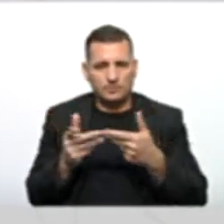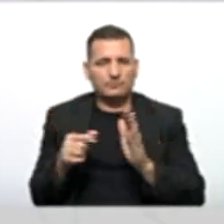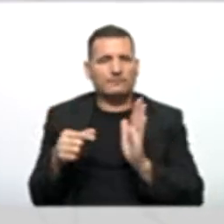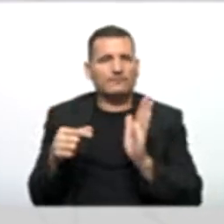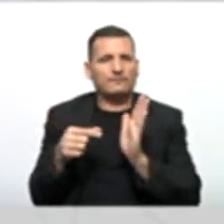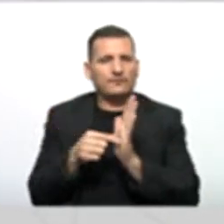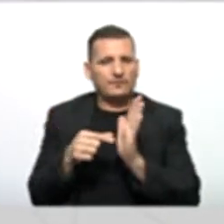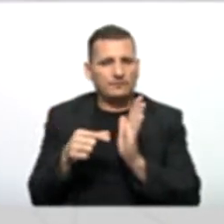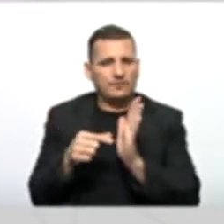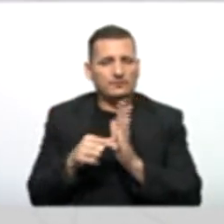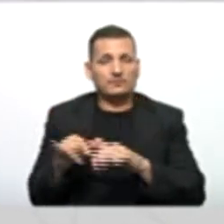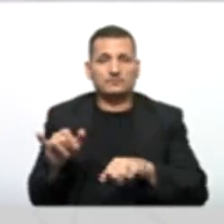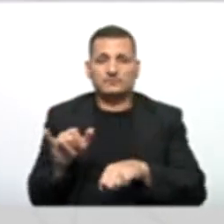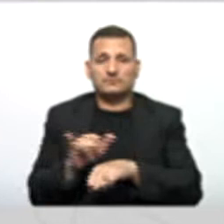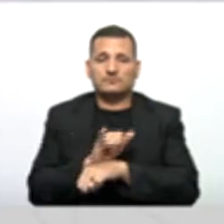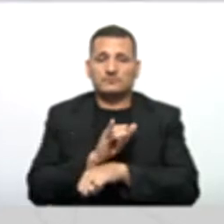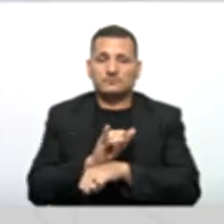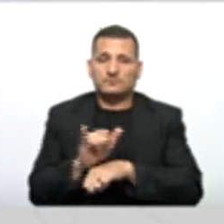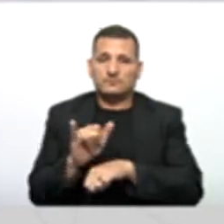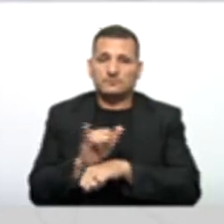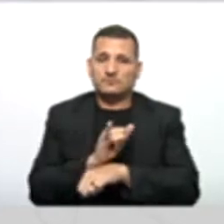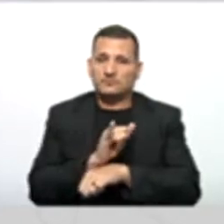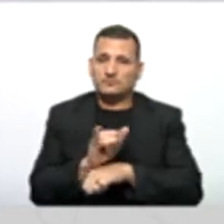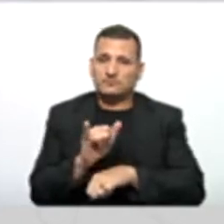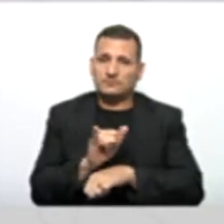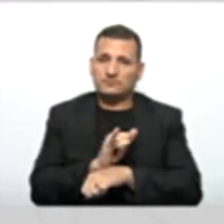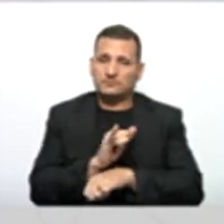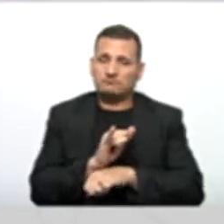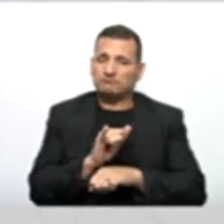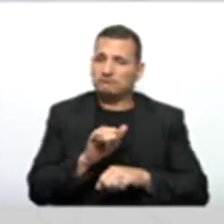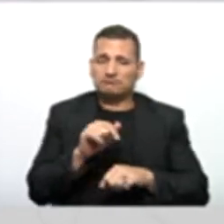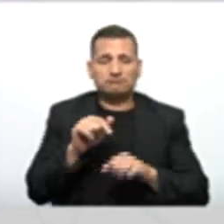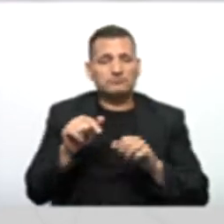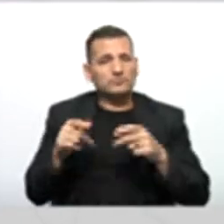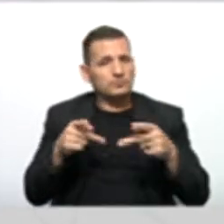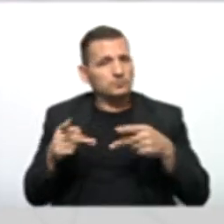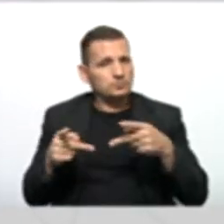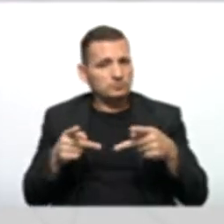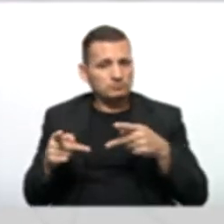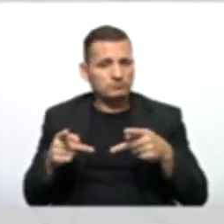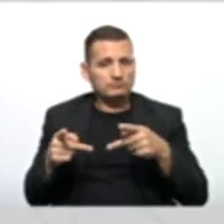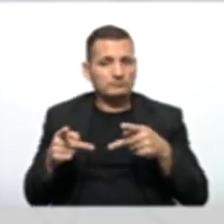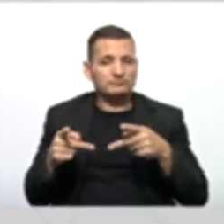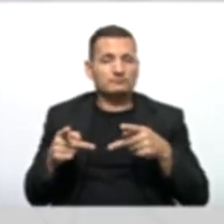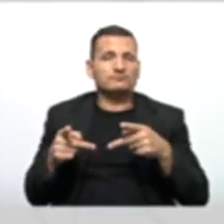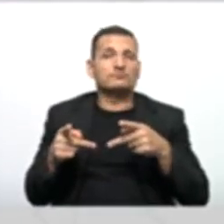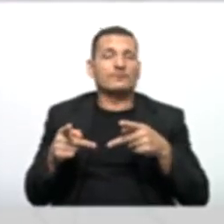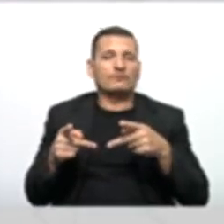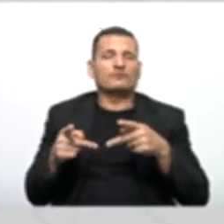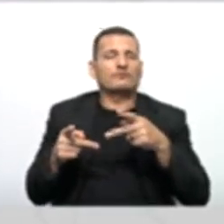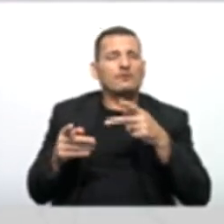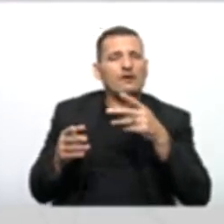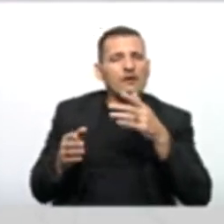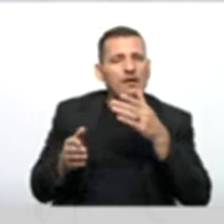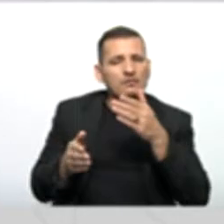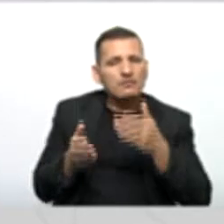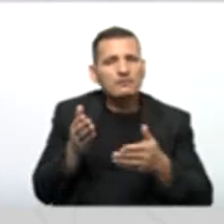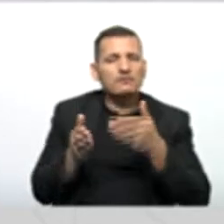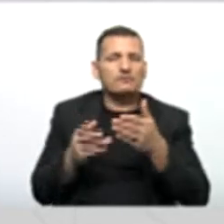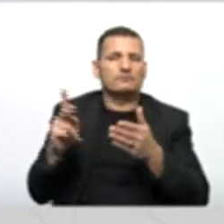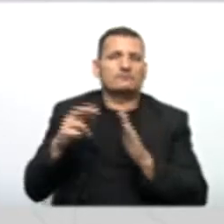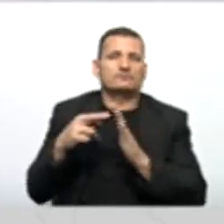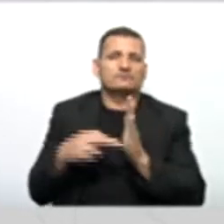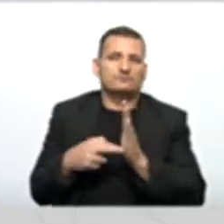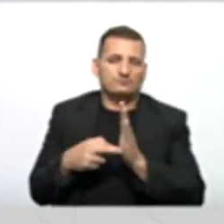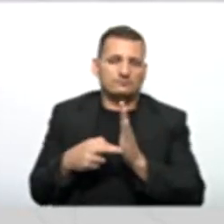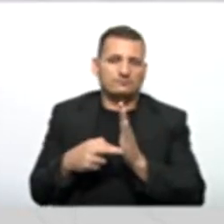ferramentas e técnicas às atividades do projeto, a fim de atender aos seus requisitos. Gente, eu